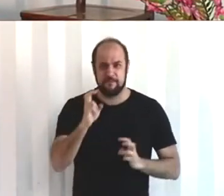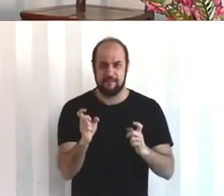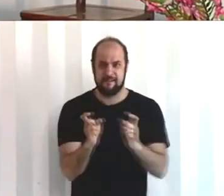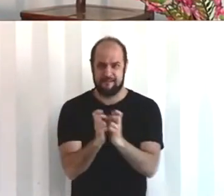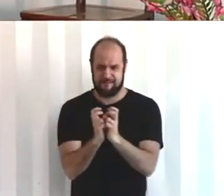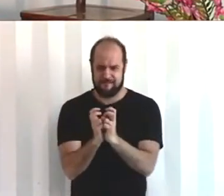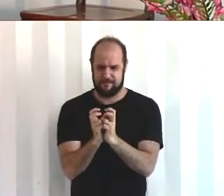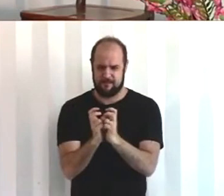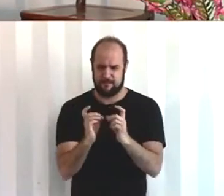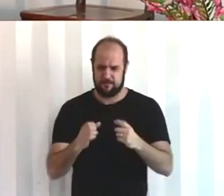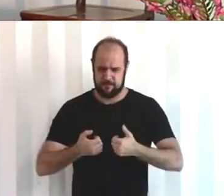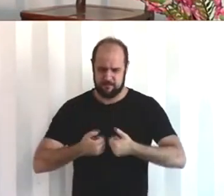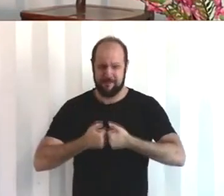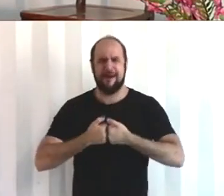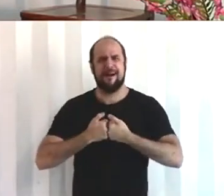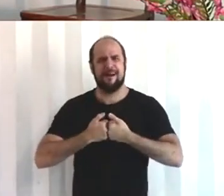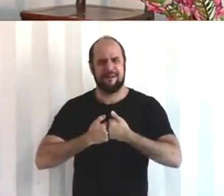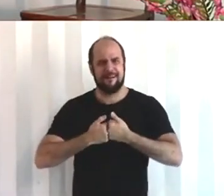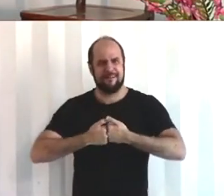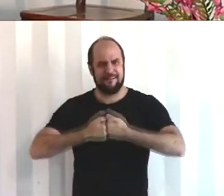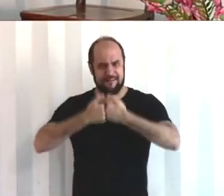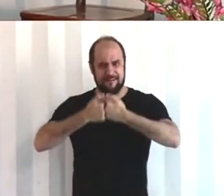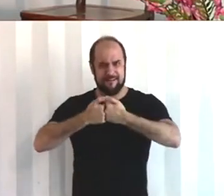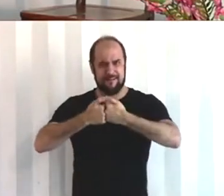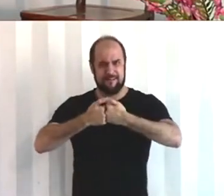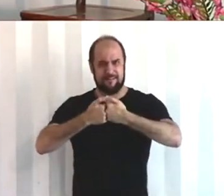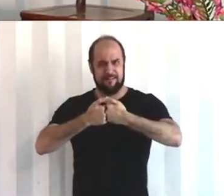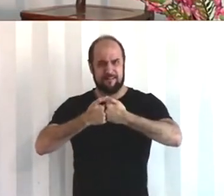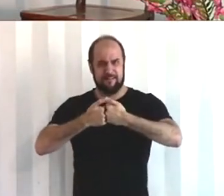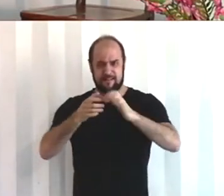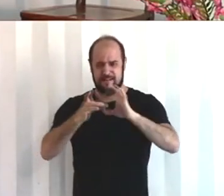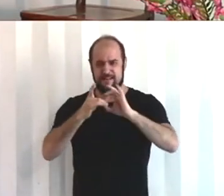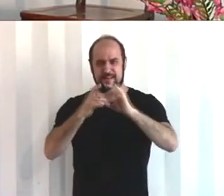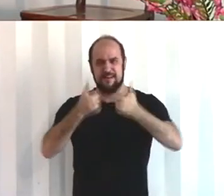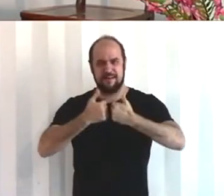da aliança no templo de Dagon. O que aconteceu, irmãos?